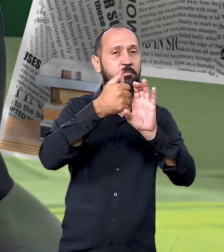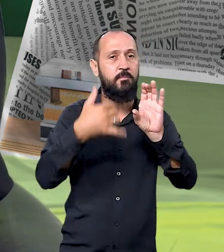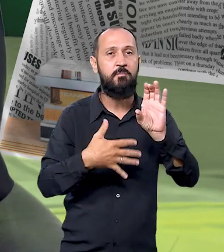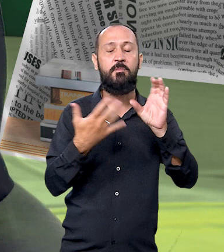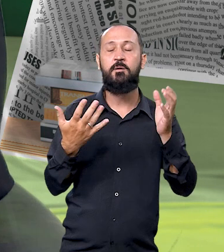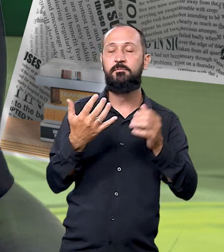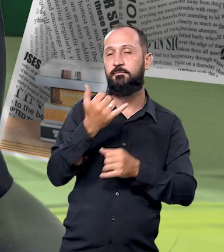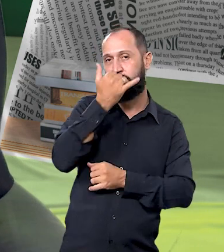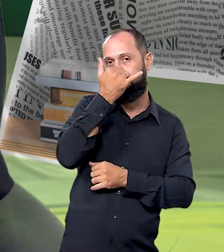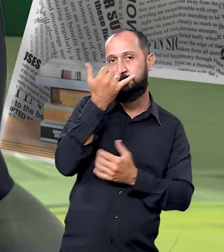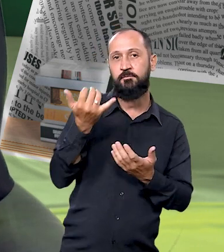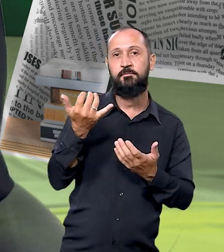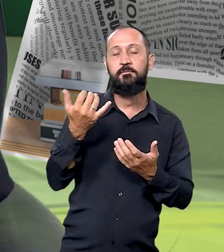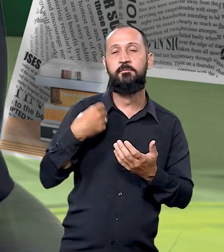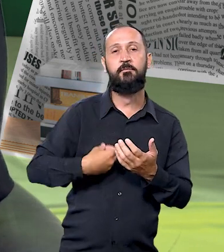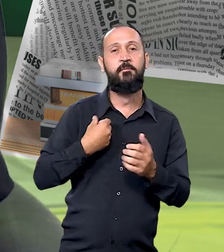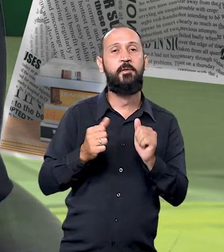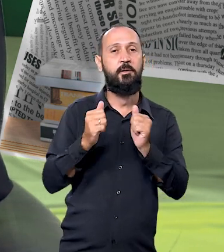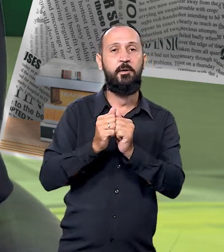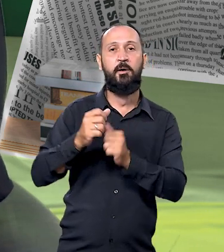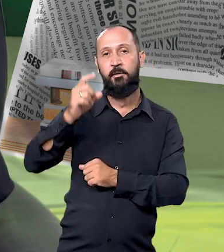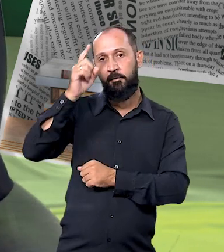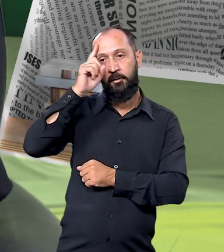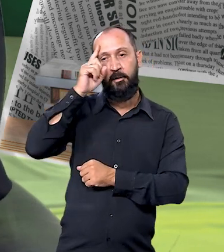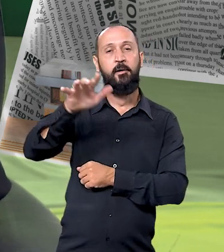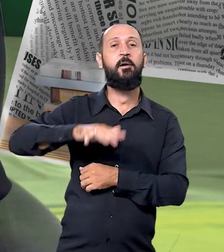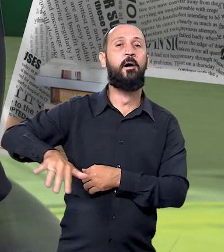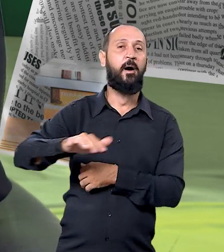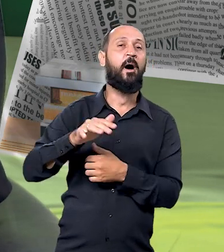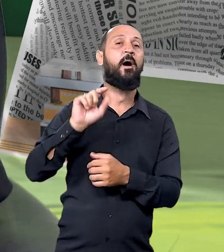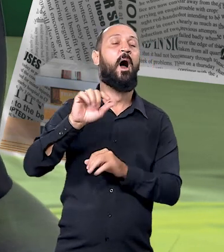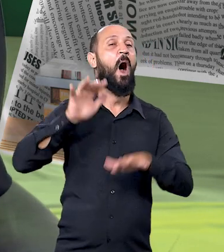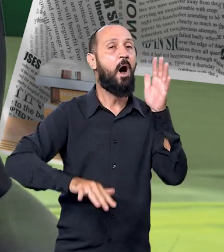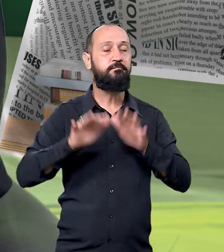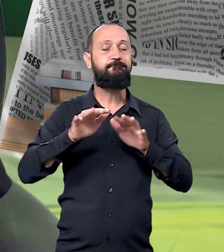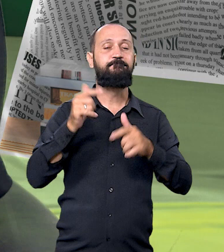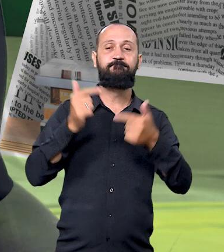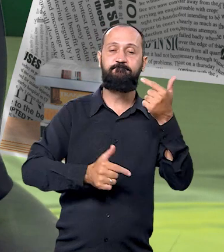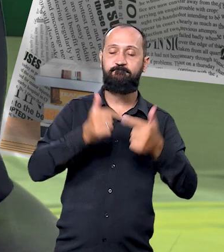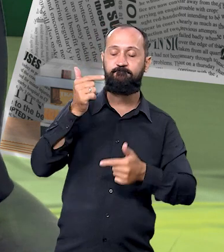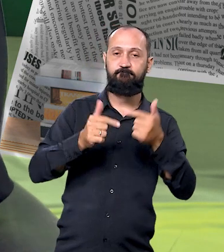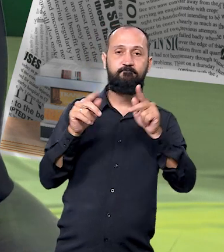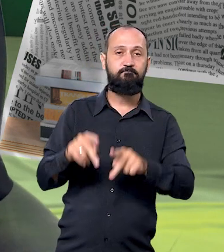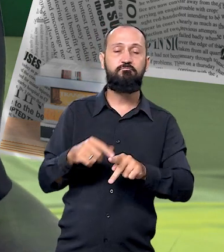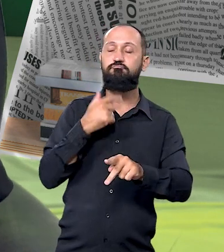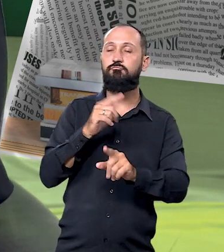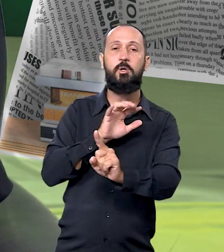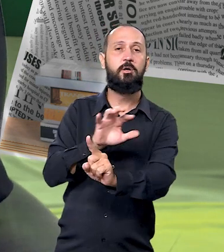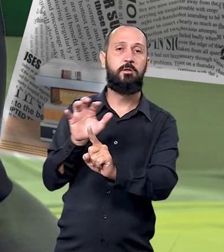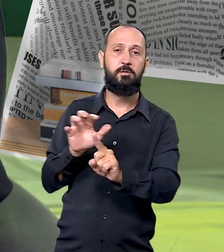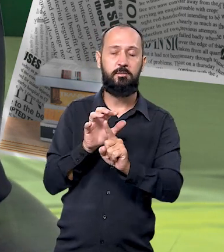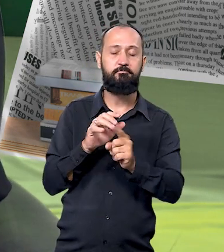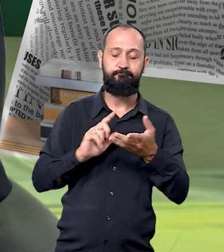uma característica, infelizmente, que faz parte do cotidiano da vida dessas mulheres e que muitas vezes as políticas públicas não